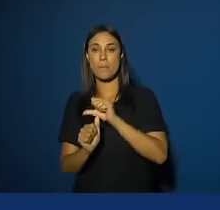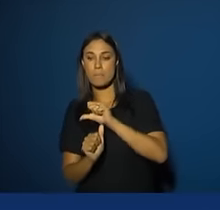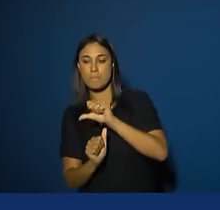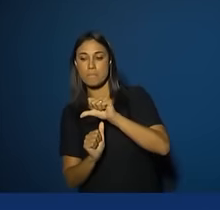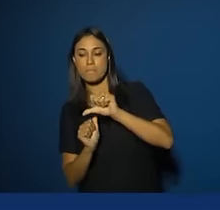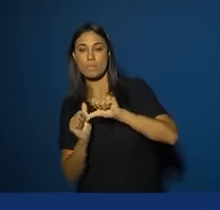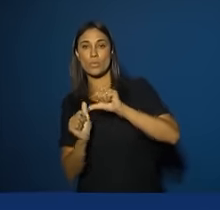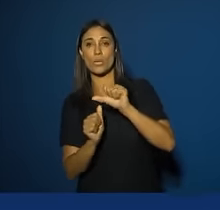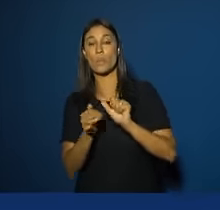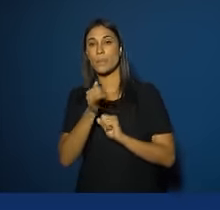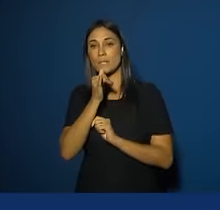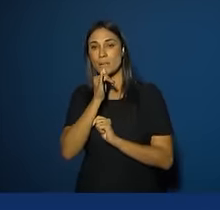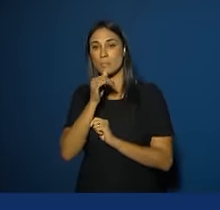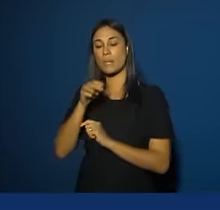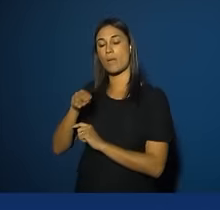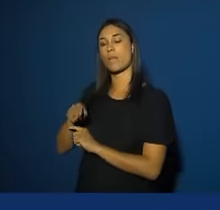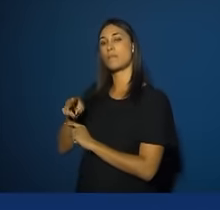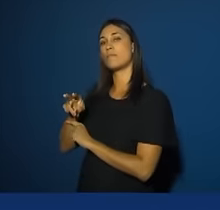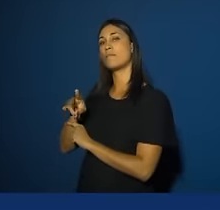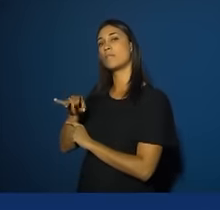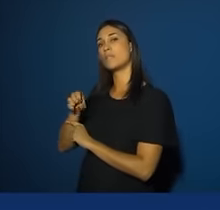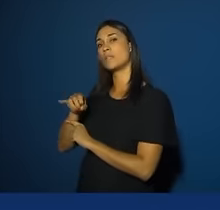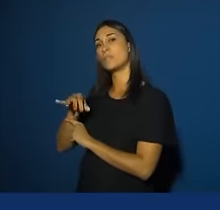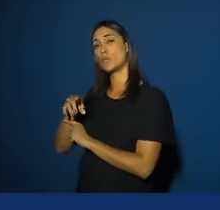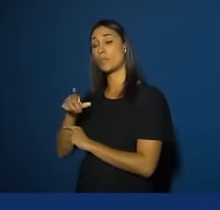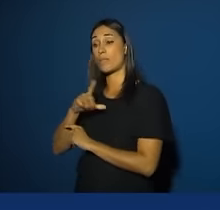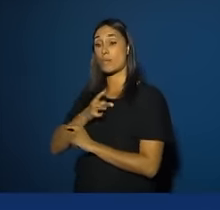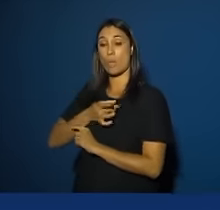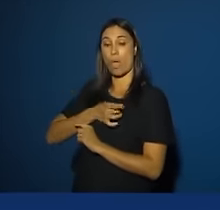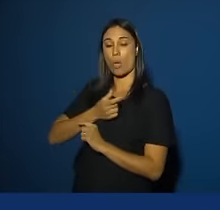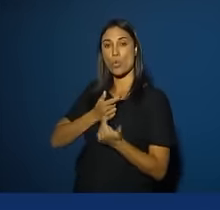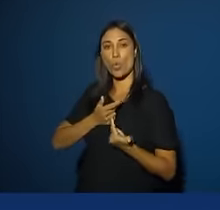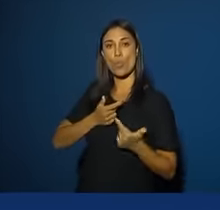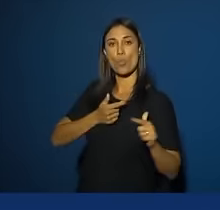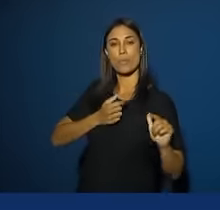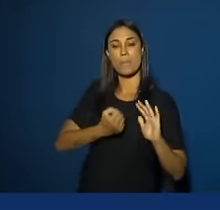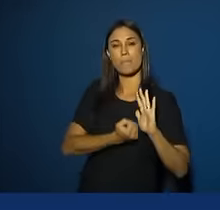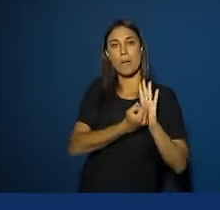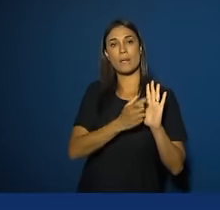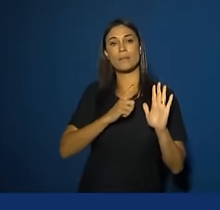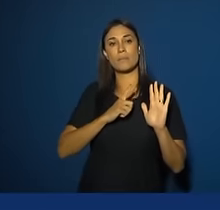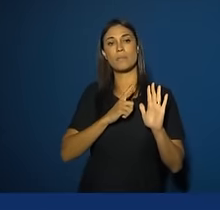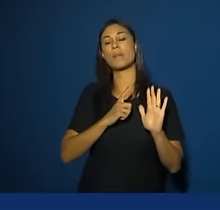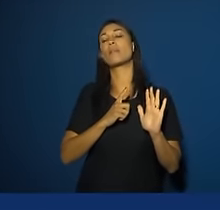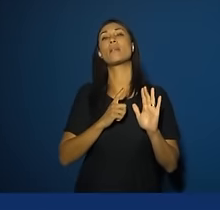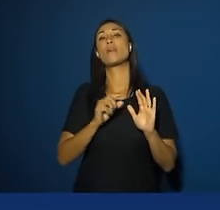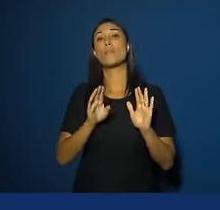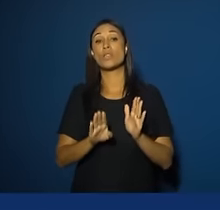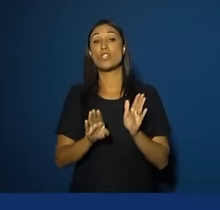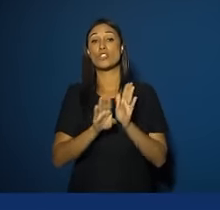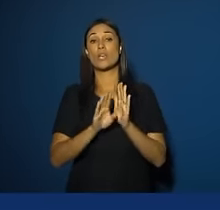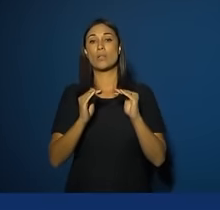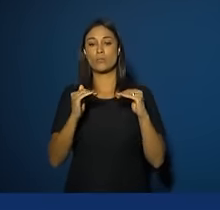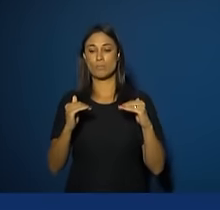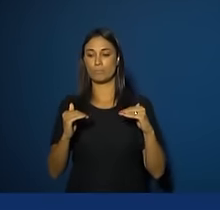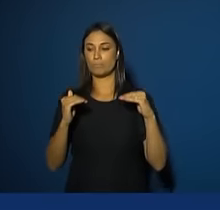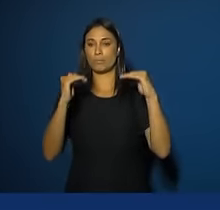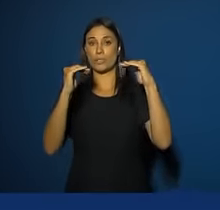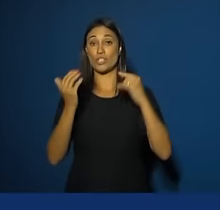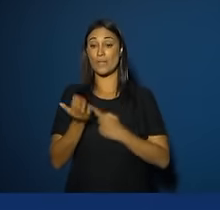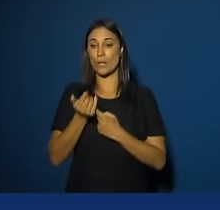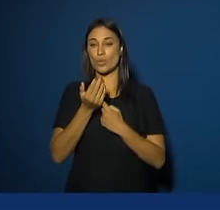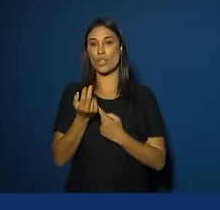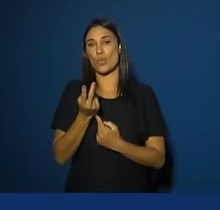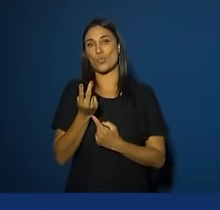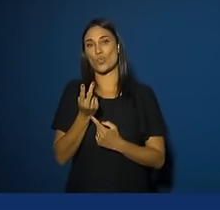marginal cost. No caso da NVIDIA, eu tenho medo que outro cara, como a AMD ou outro, uma TSMC, cheguem no nível de tecnologia que